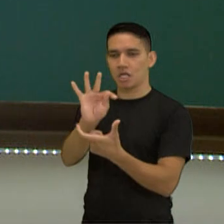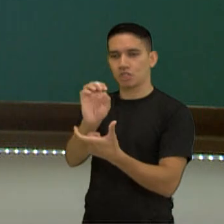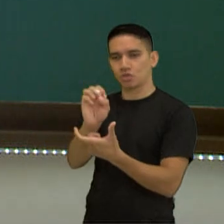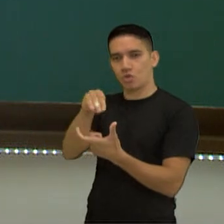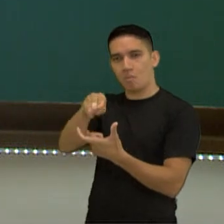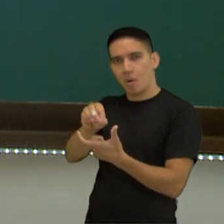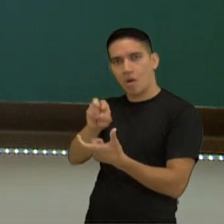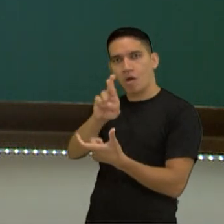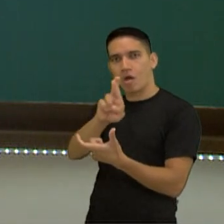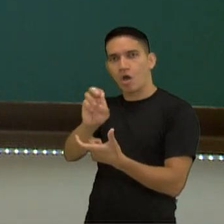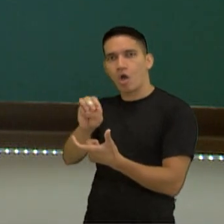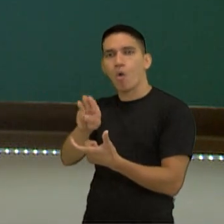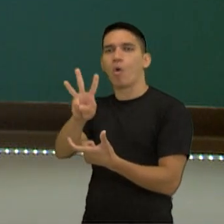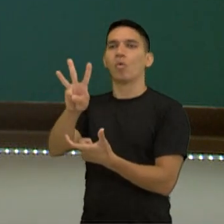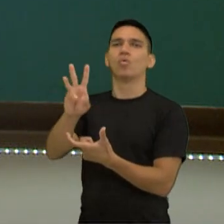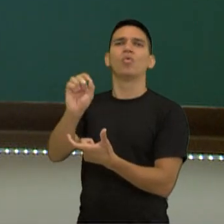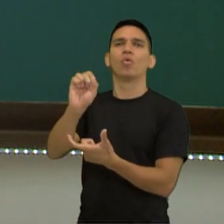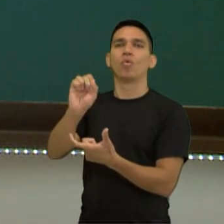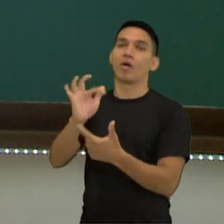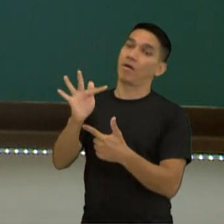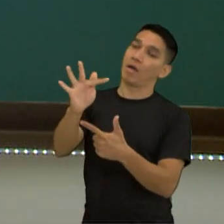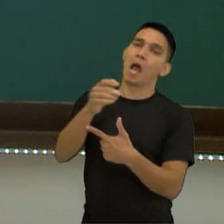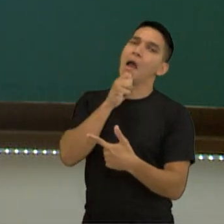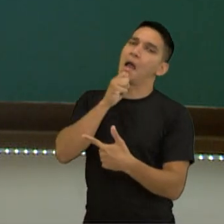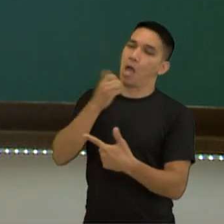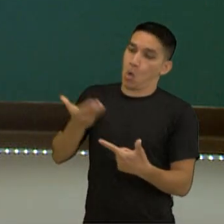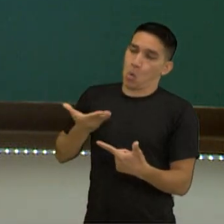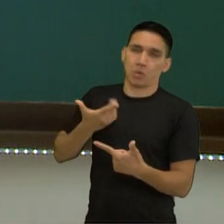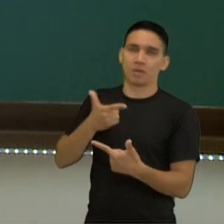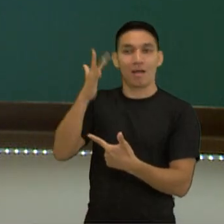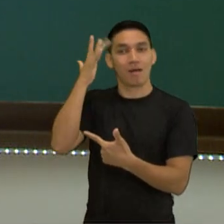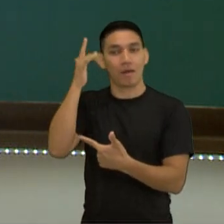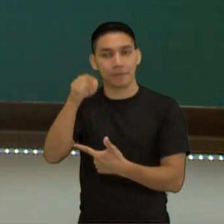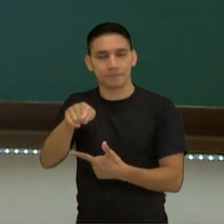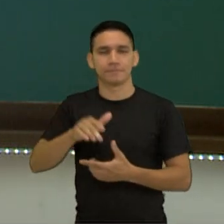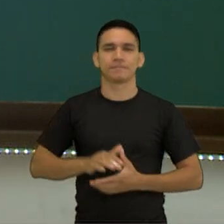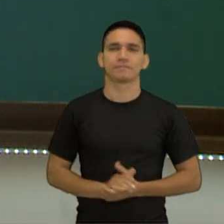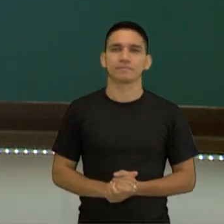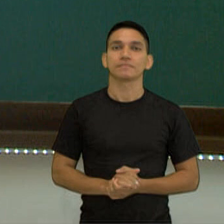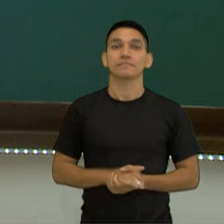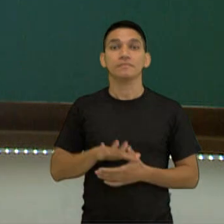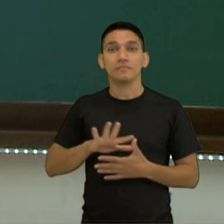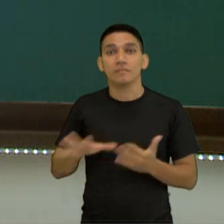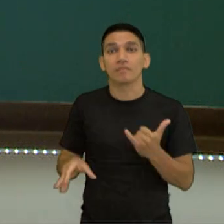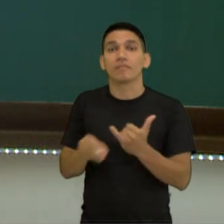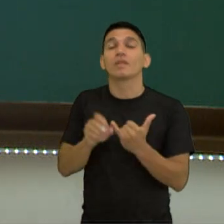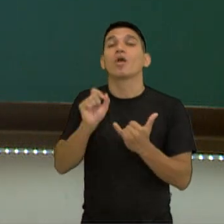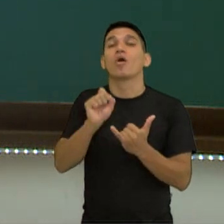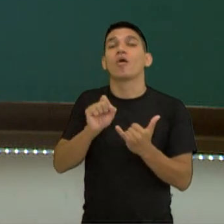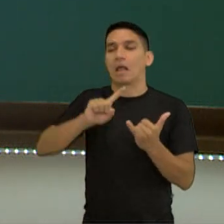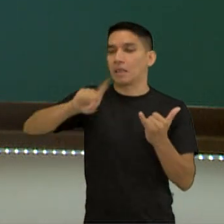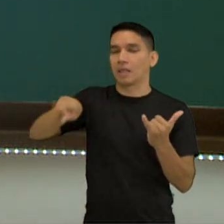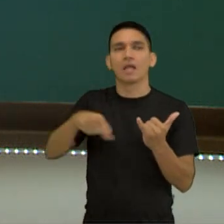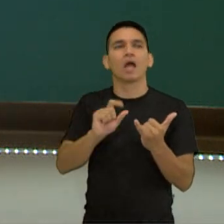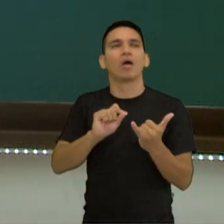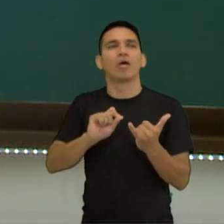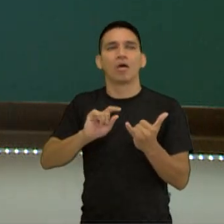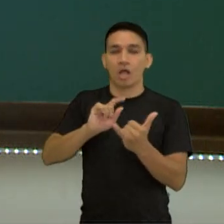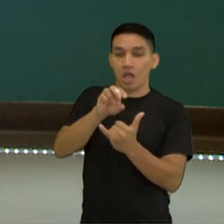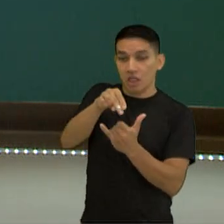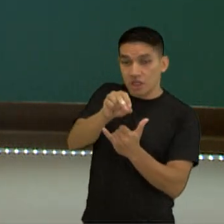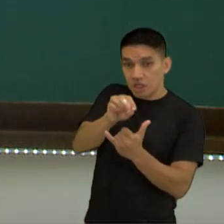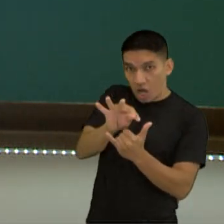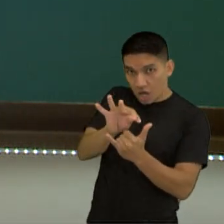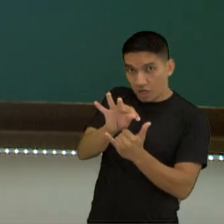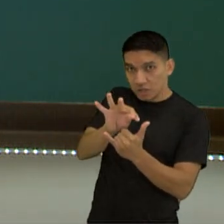aconteceu. Na forma negativa, nós vamos adicionar auxiliar not após o verbo to be. She